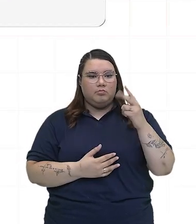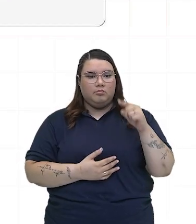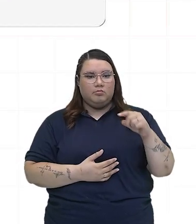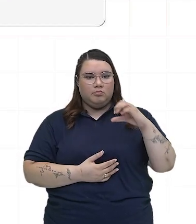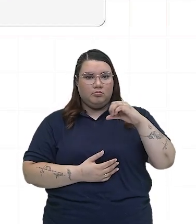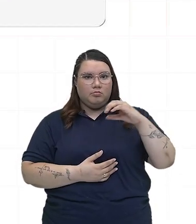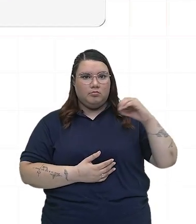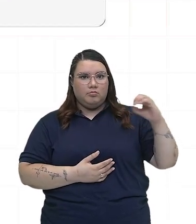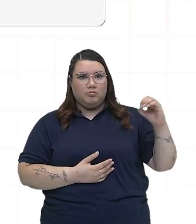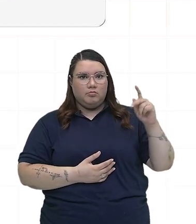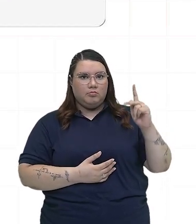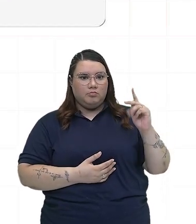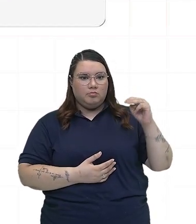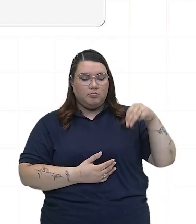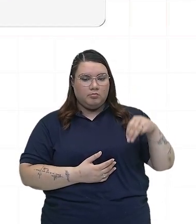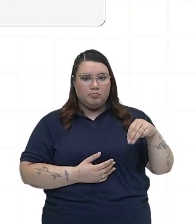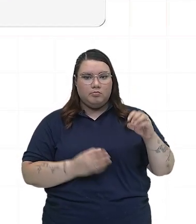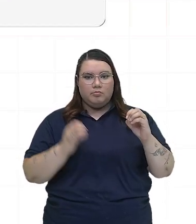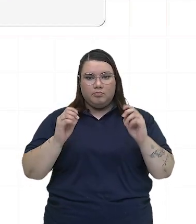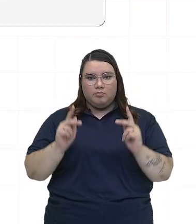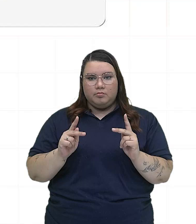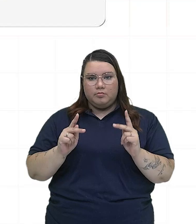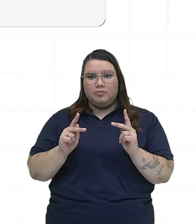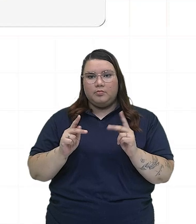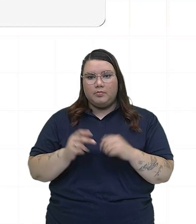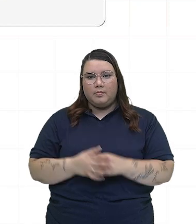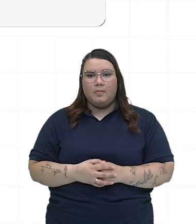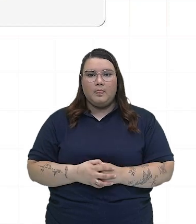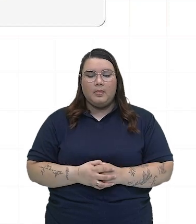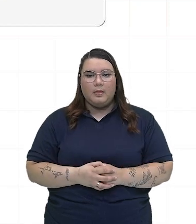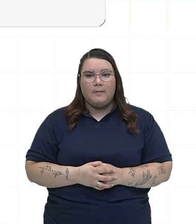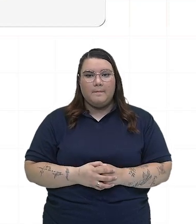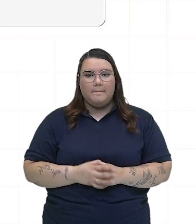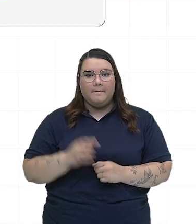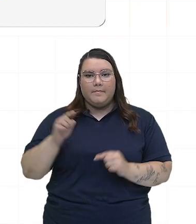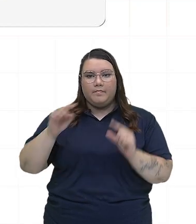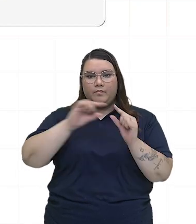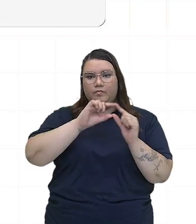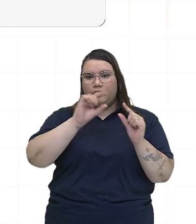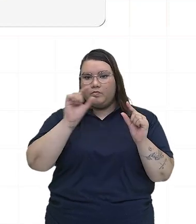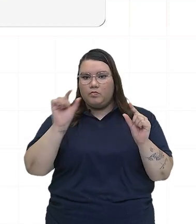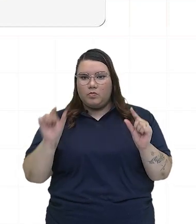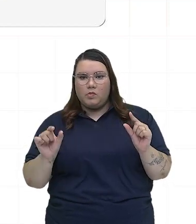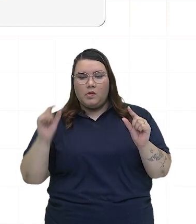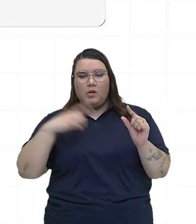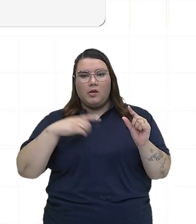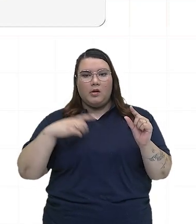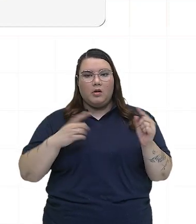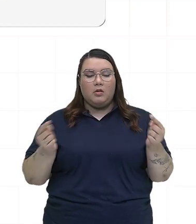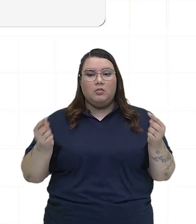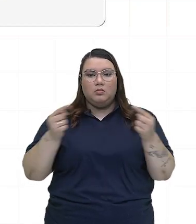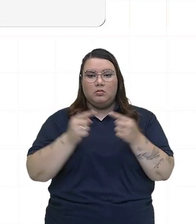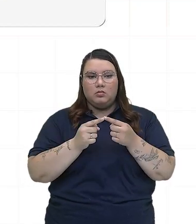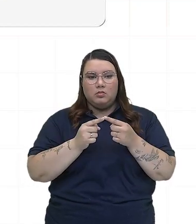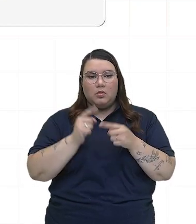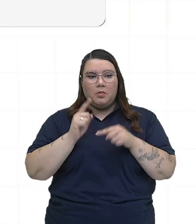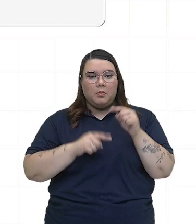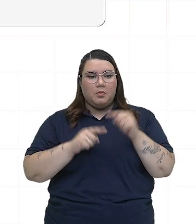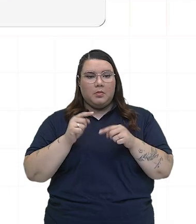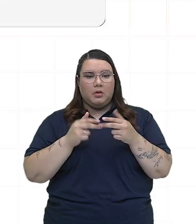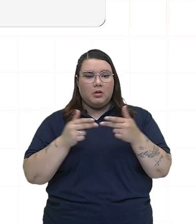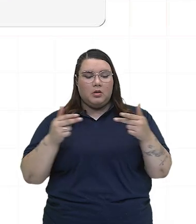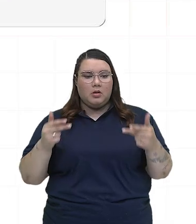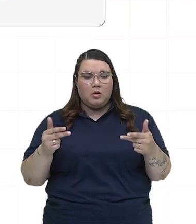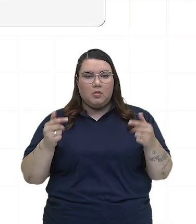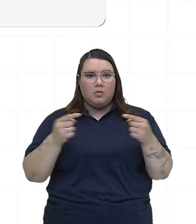e 2.900 quilômetros. Então, nessa camada, nós vamos encontrar um material